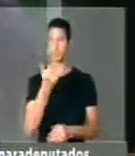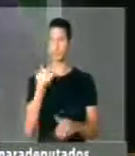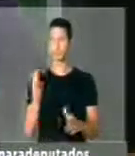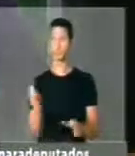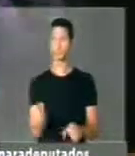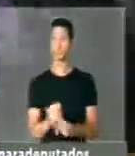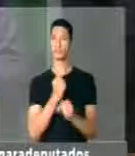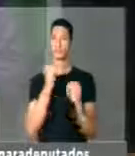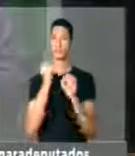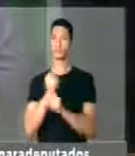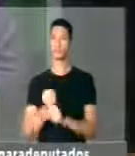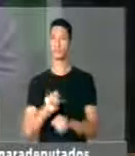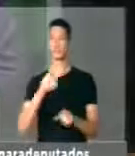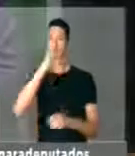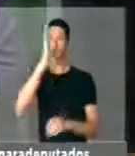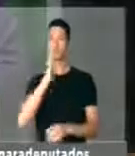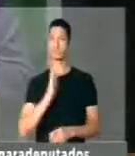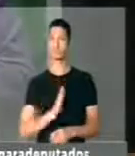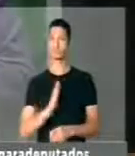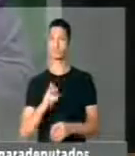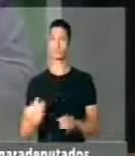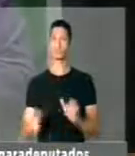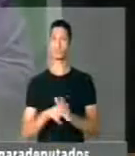de reconstruir o Brasil